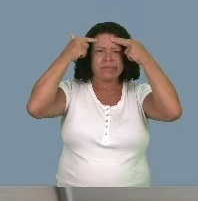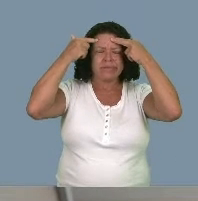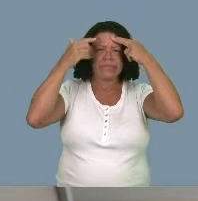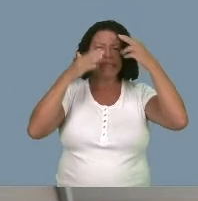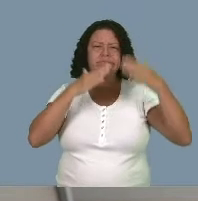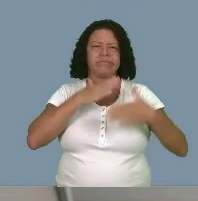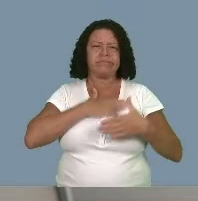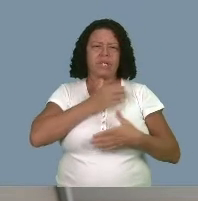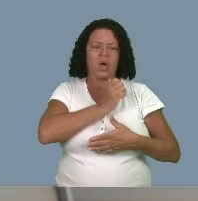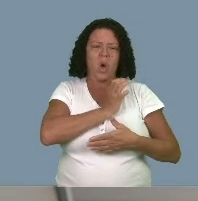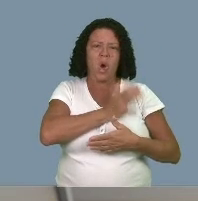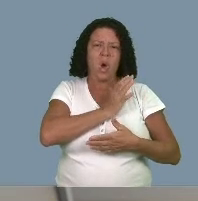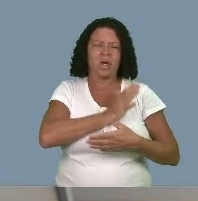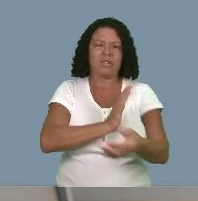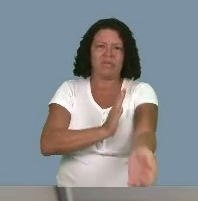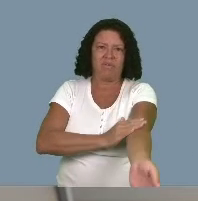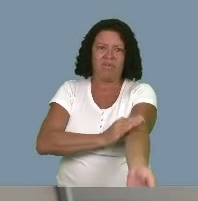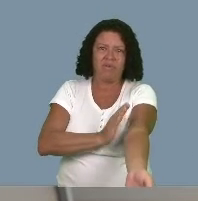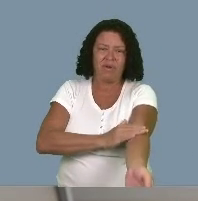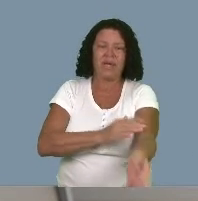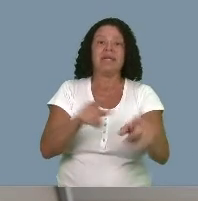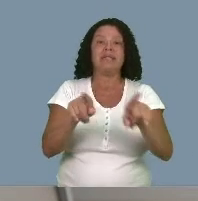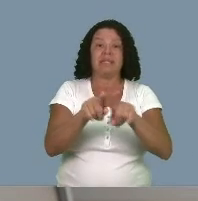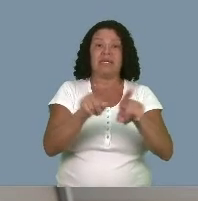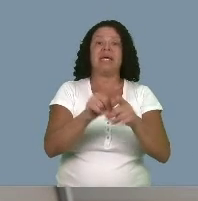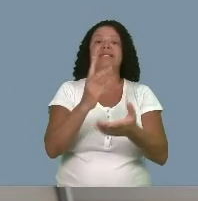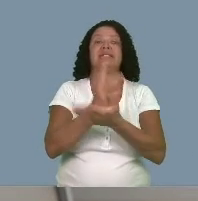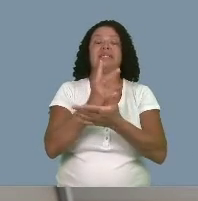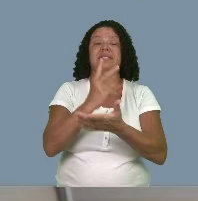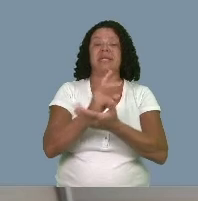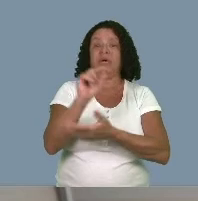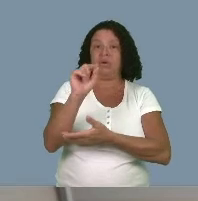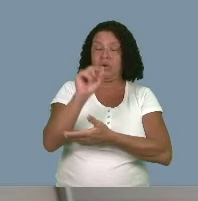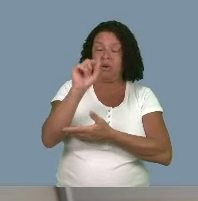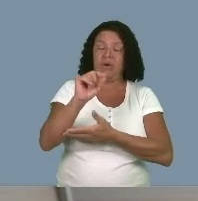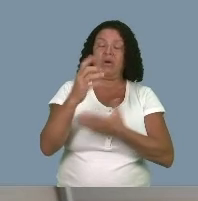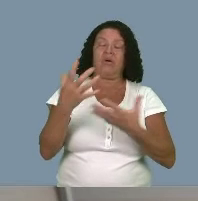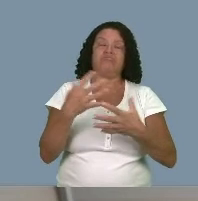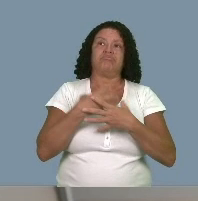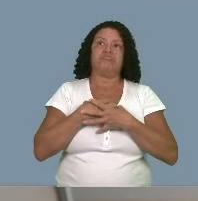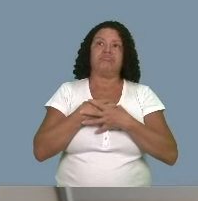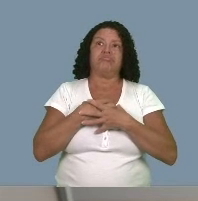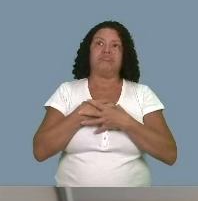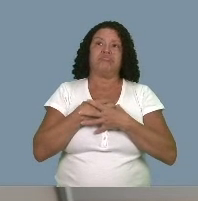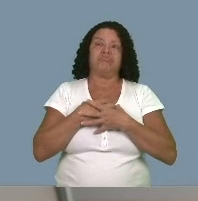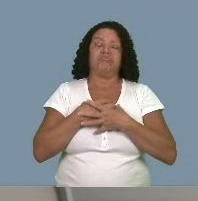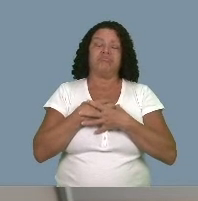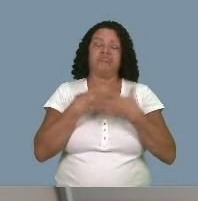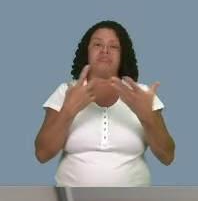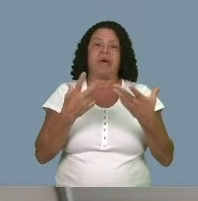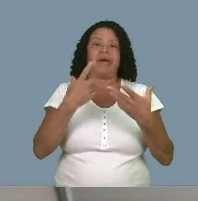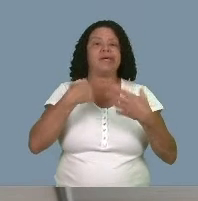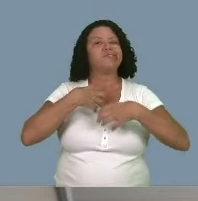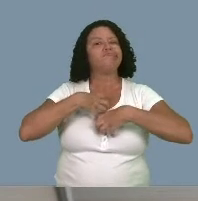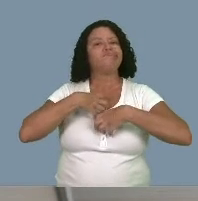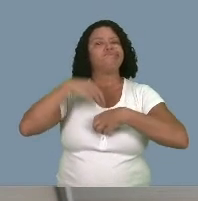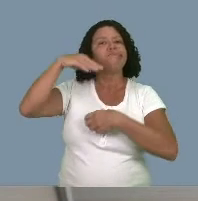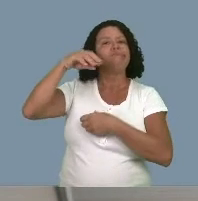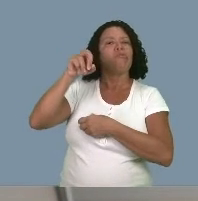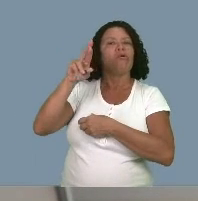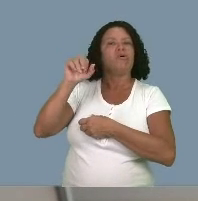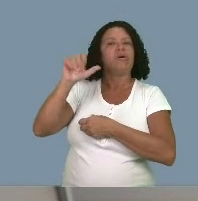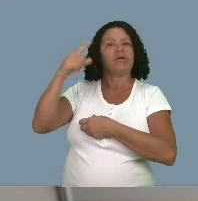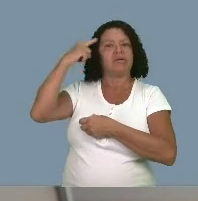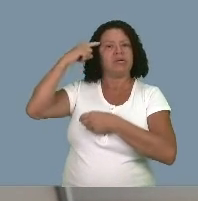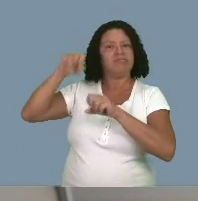paixões, dos vícios, que por muitas vezes acabam nos levando a um abismo moral, né?